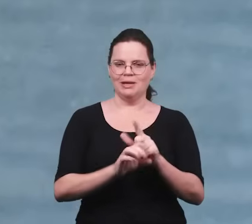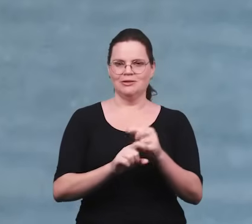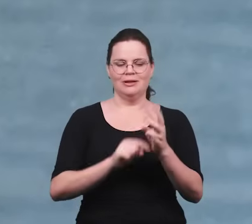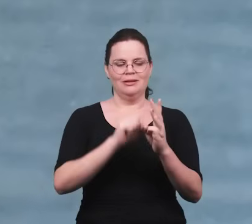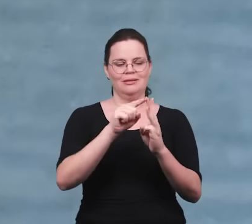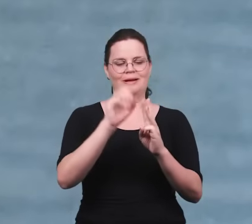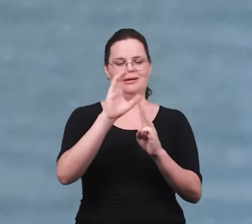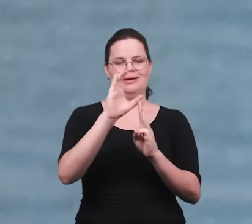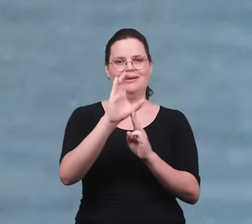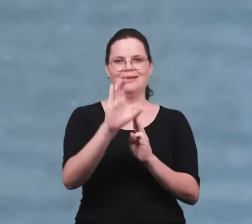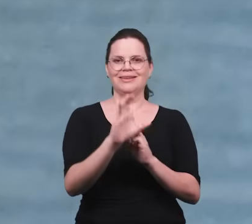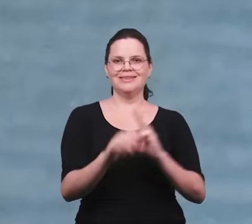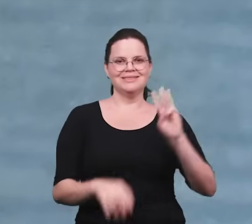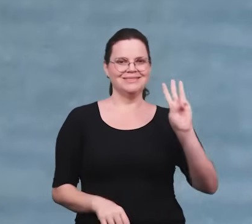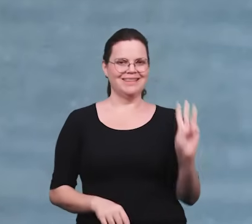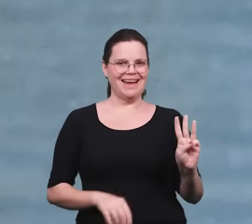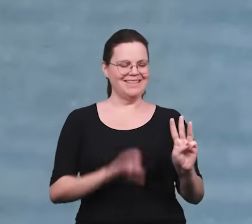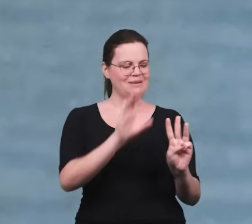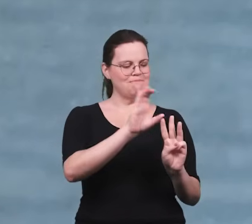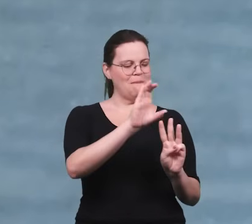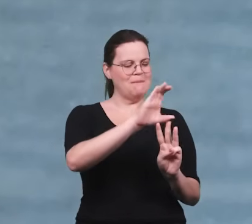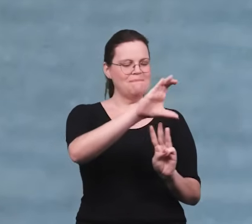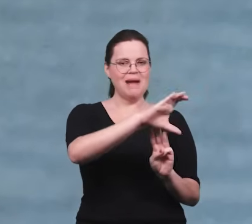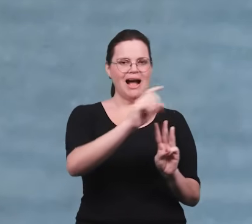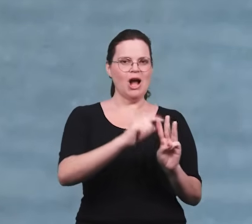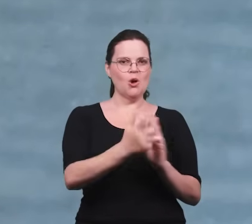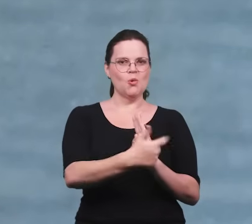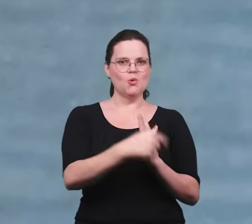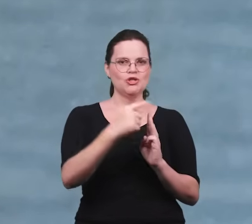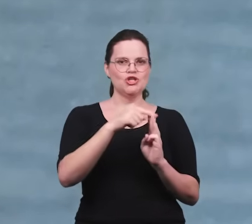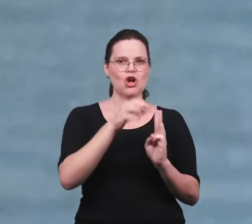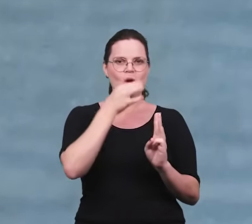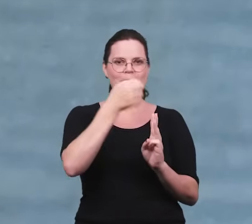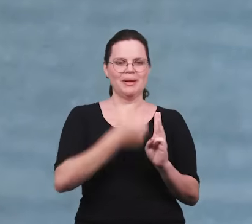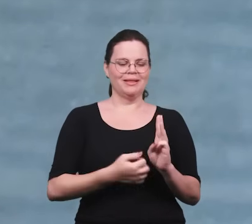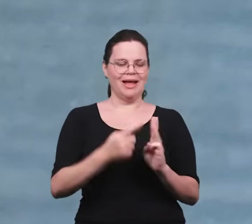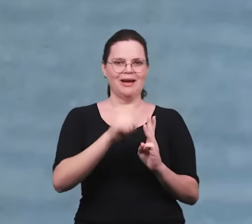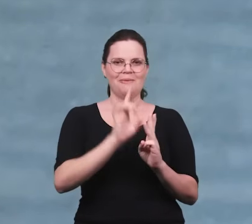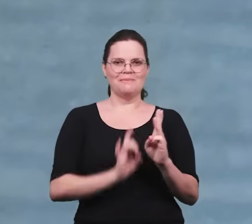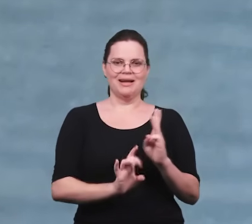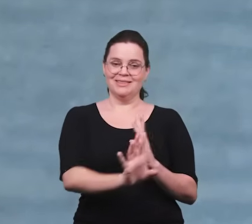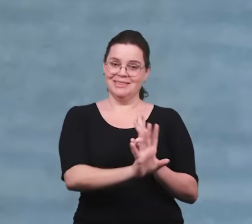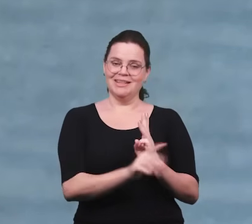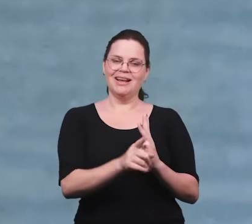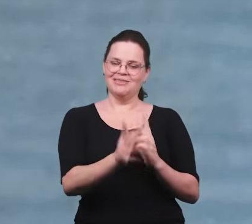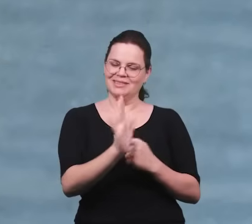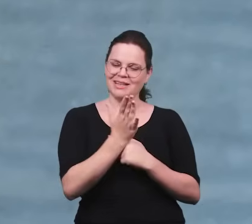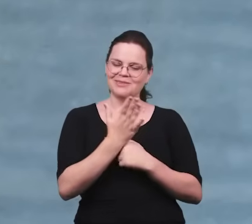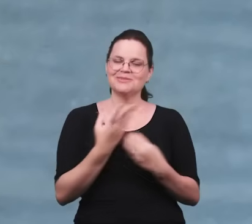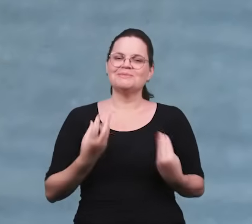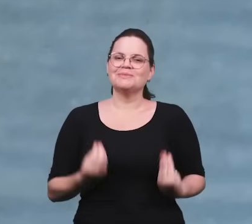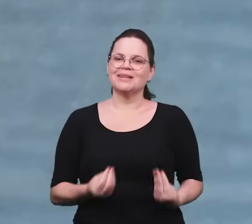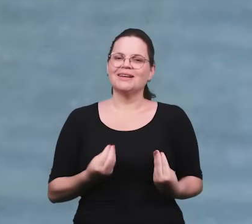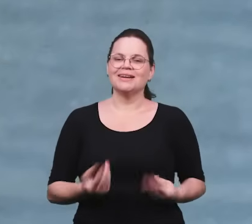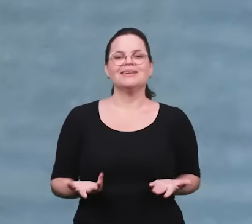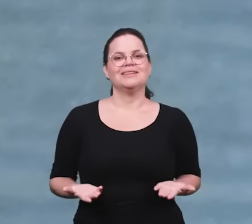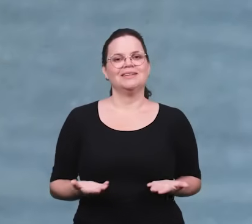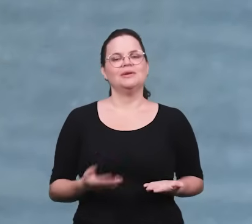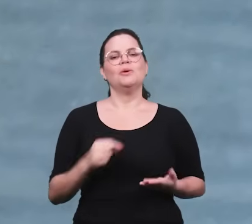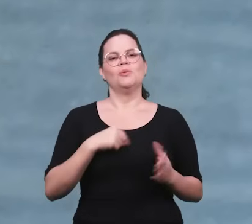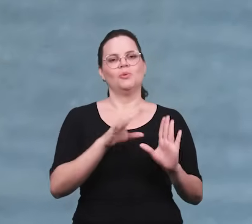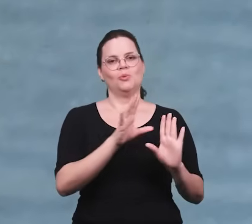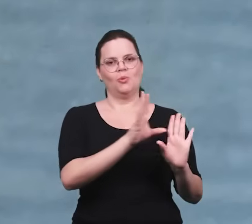Cs, né, que a gente sempre trabalha. Faça isso, você ajuda a fazer com que esse programa, esse conteúdo, ele seja oferecido